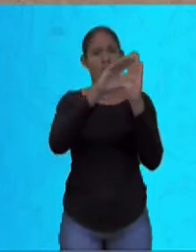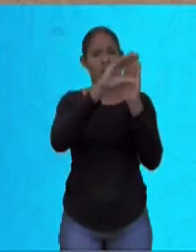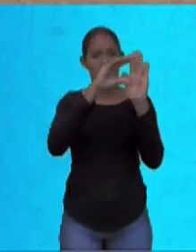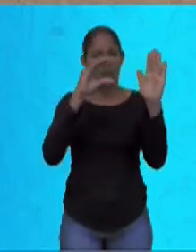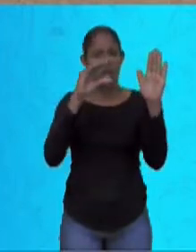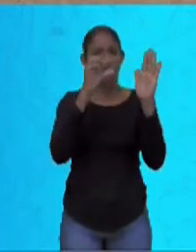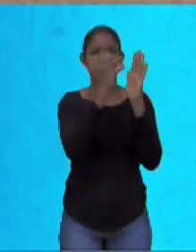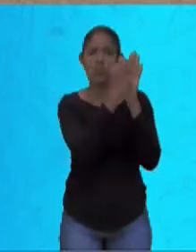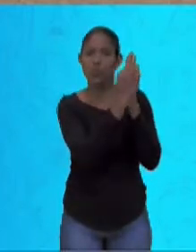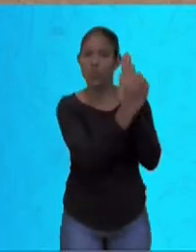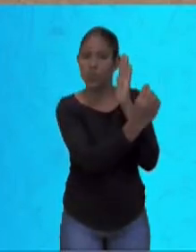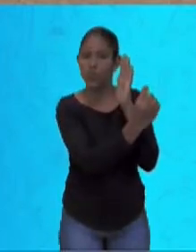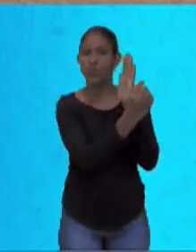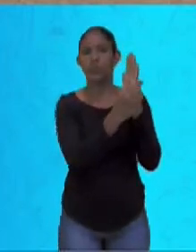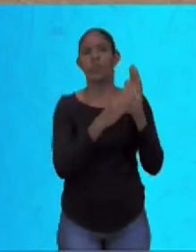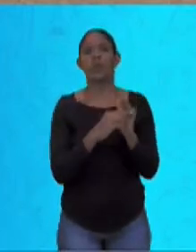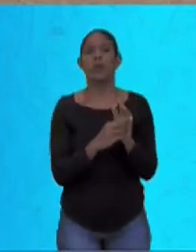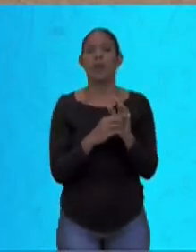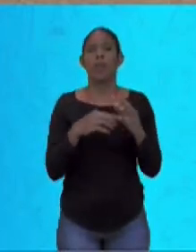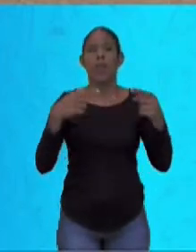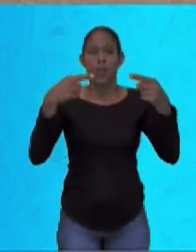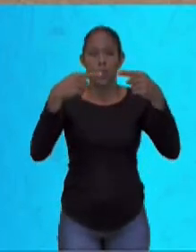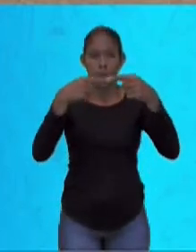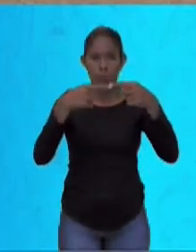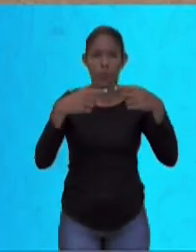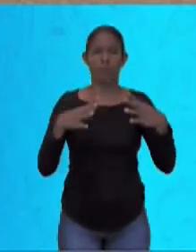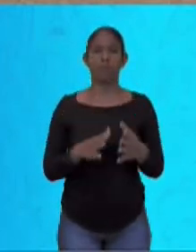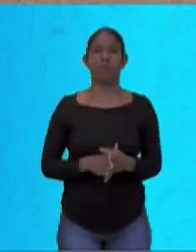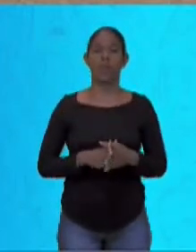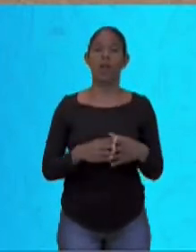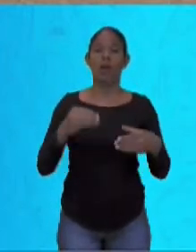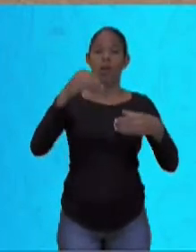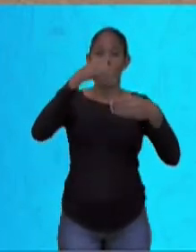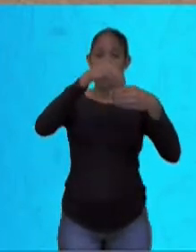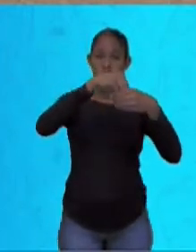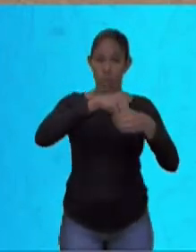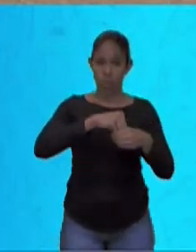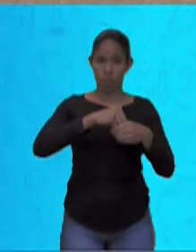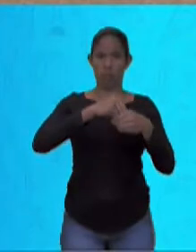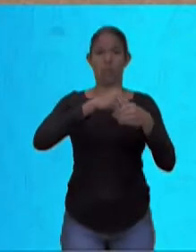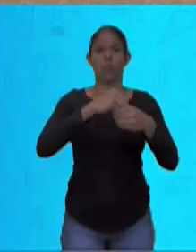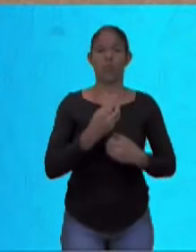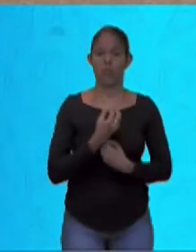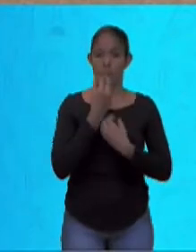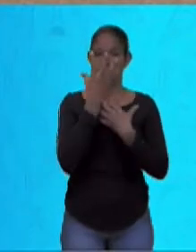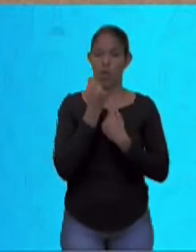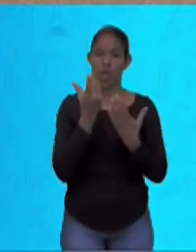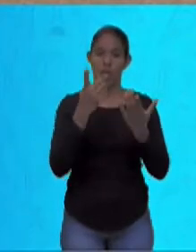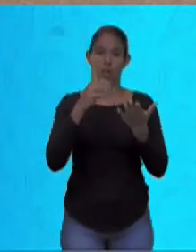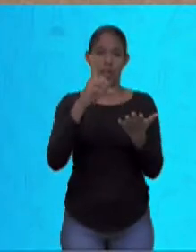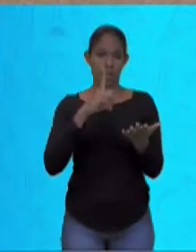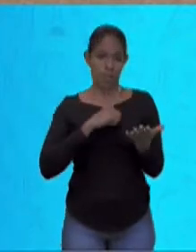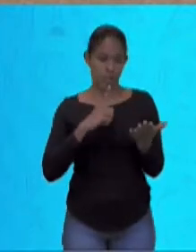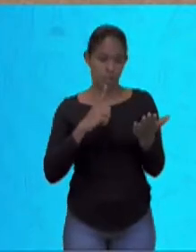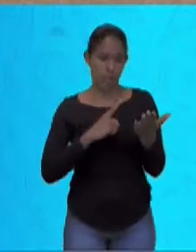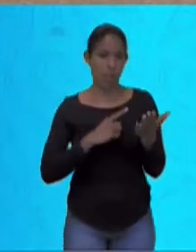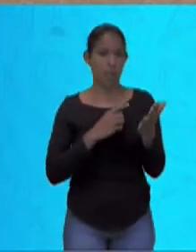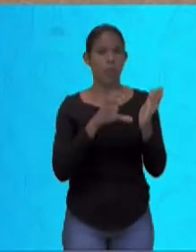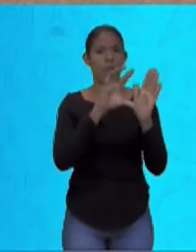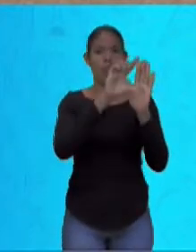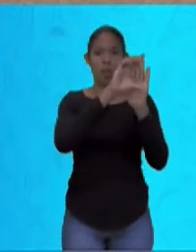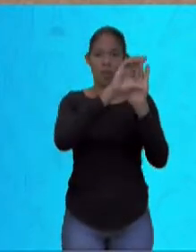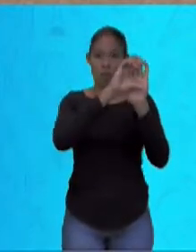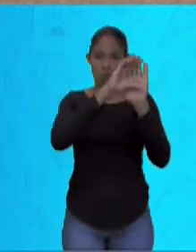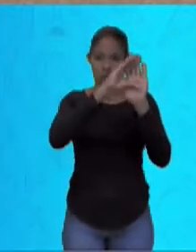lá. No poema, eu tenho versos, estrofes e rima. O que seria isso, né?